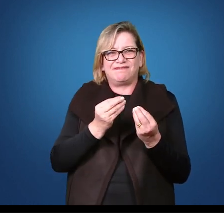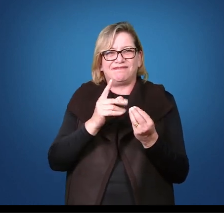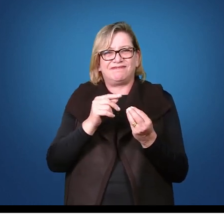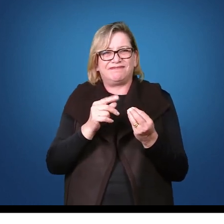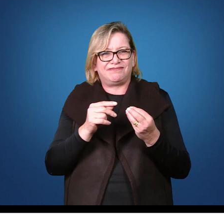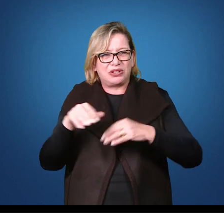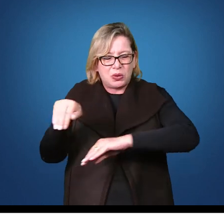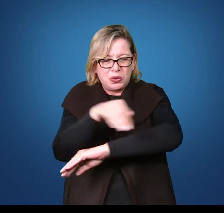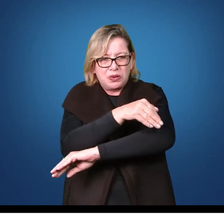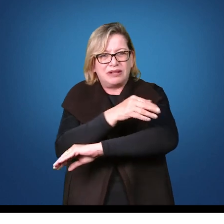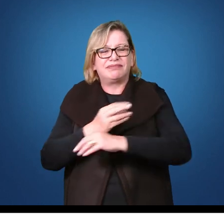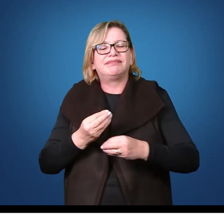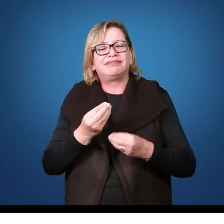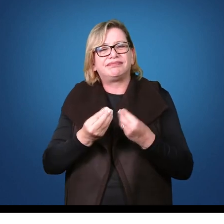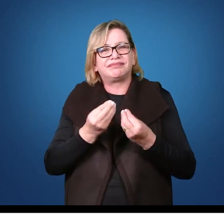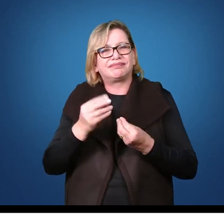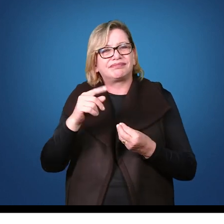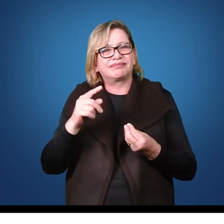Rua!